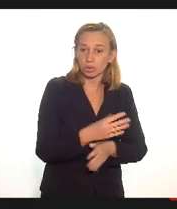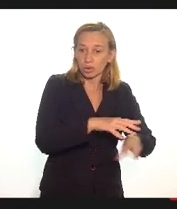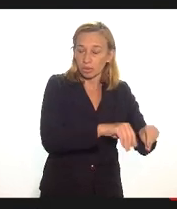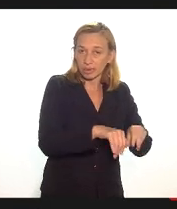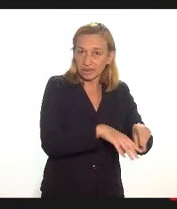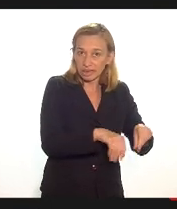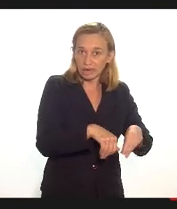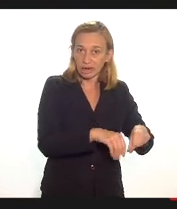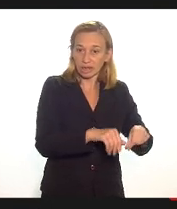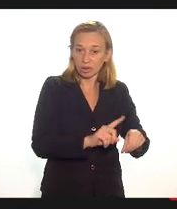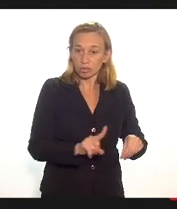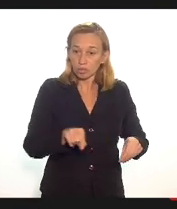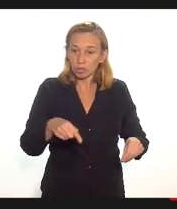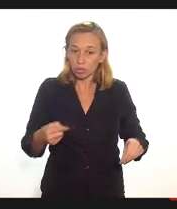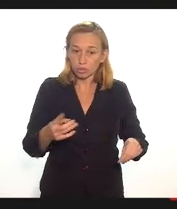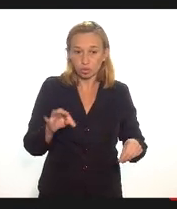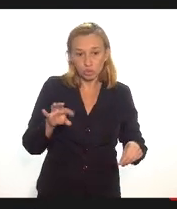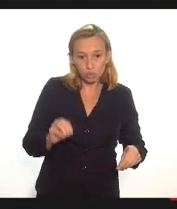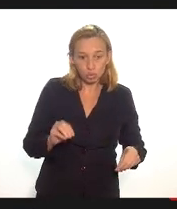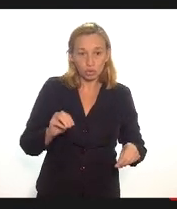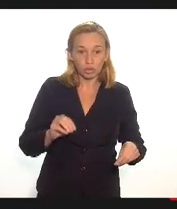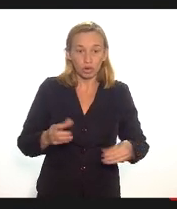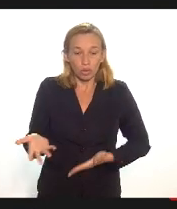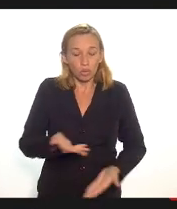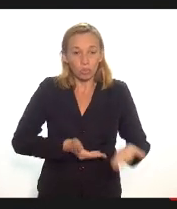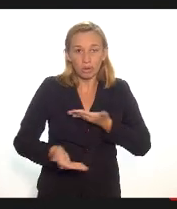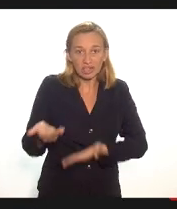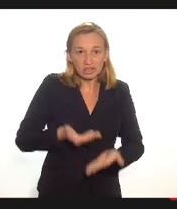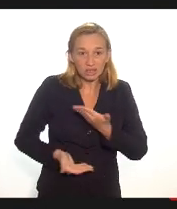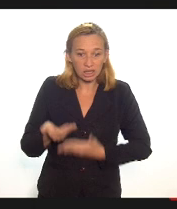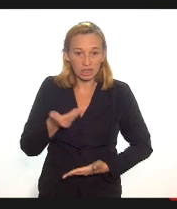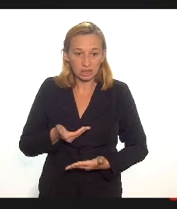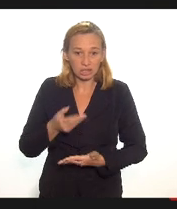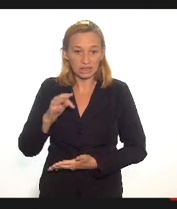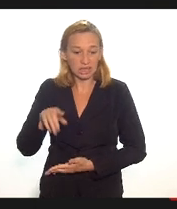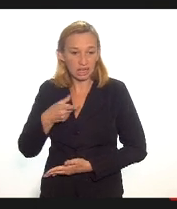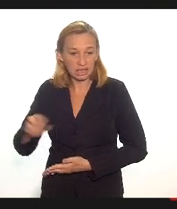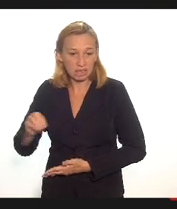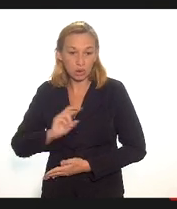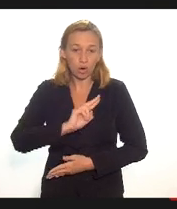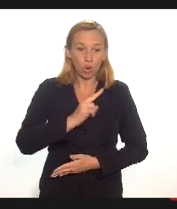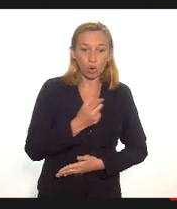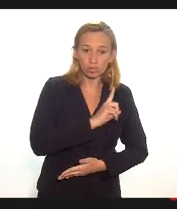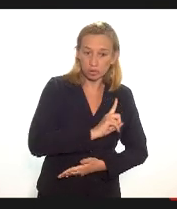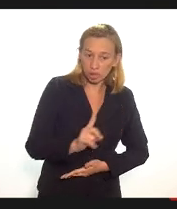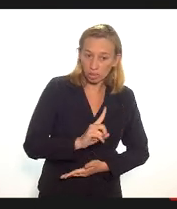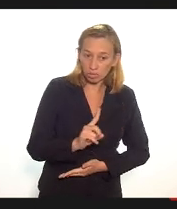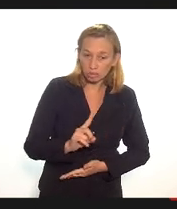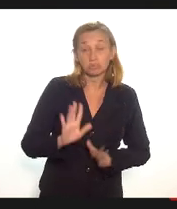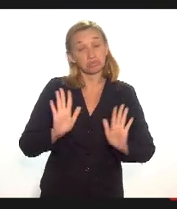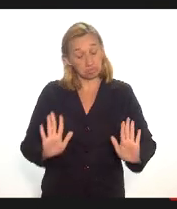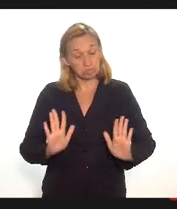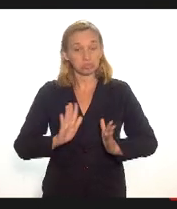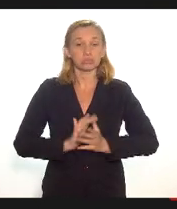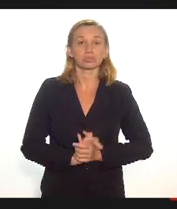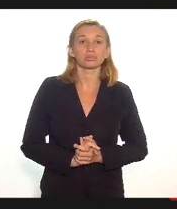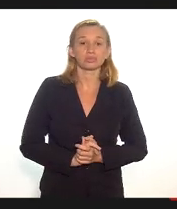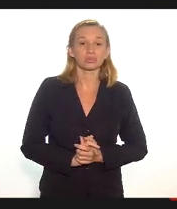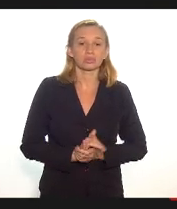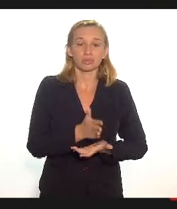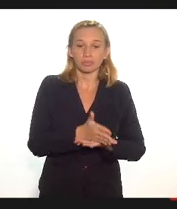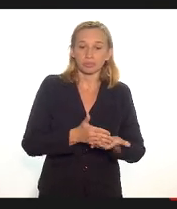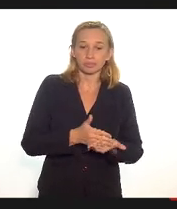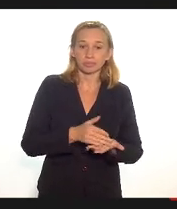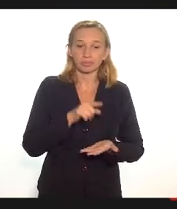duto, por outro duto, compartilhando instalações, não compartilhando, etc., etc., uma boa